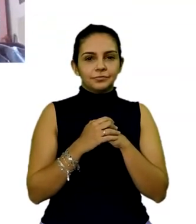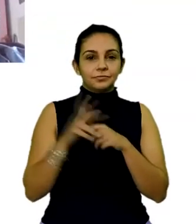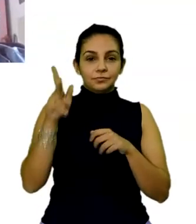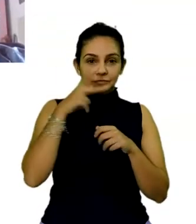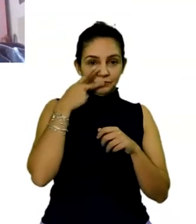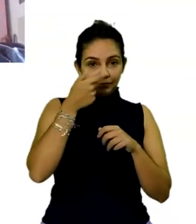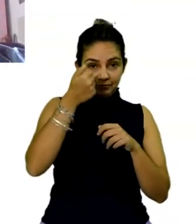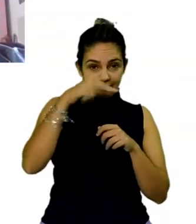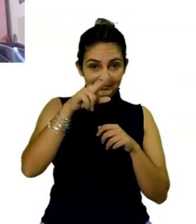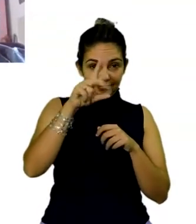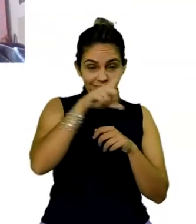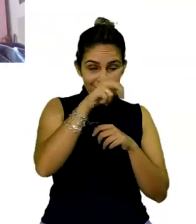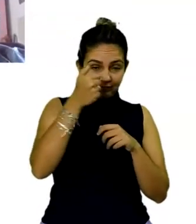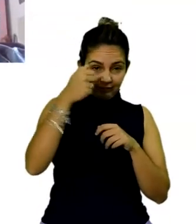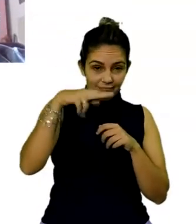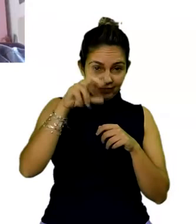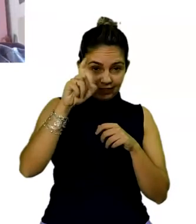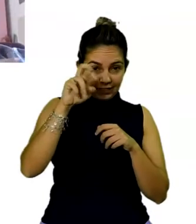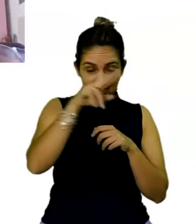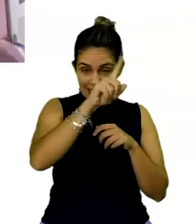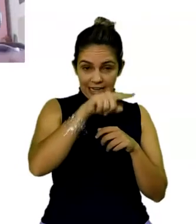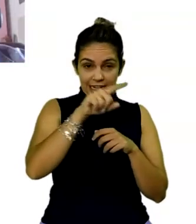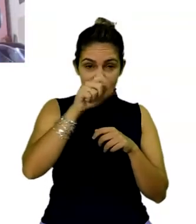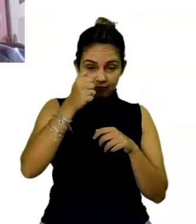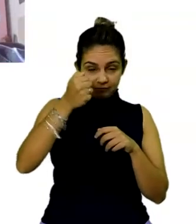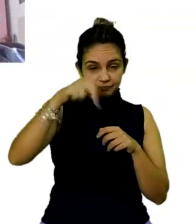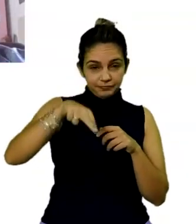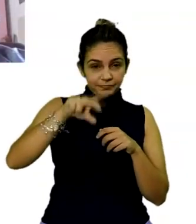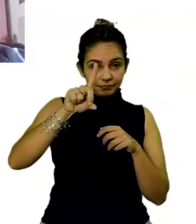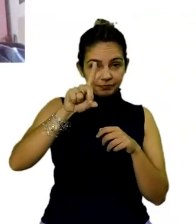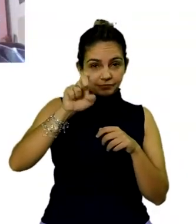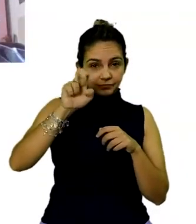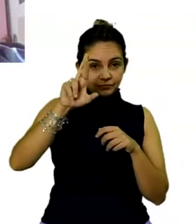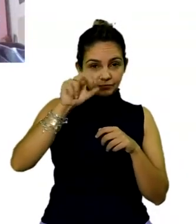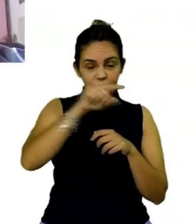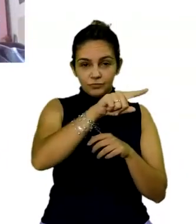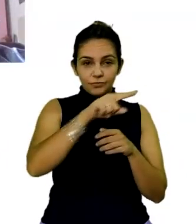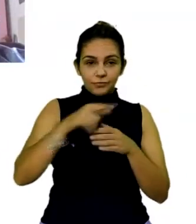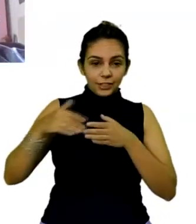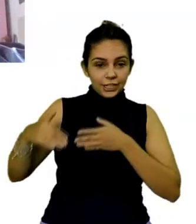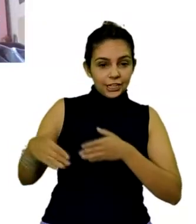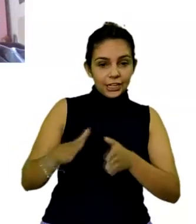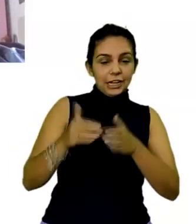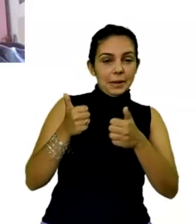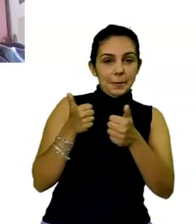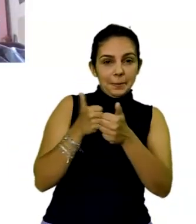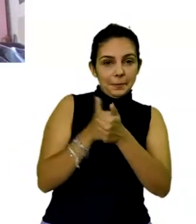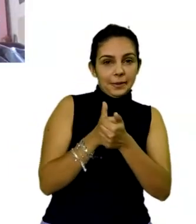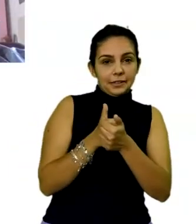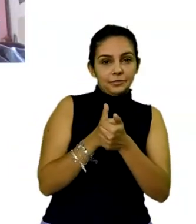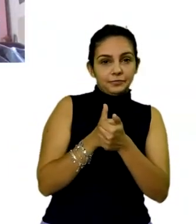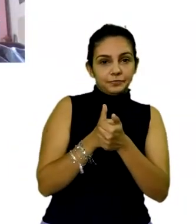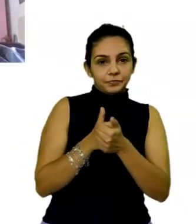O Anderson, ele quando dizia assim, esse rio passa perto